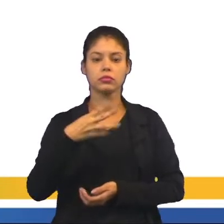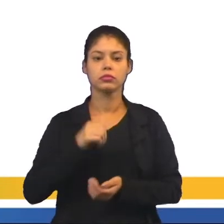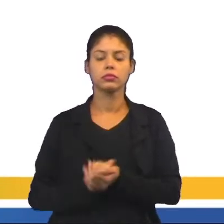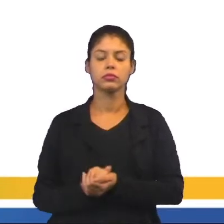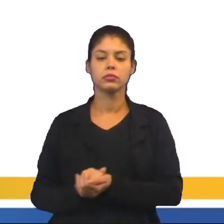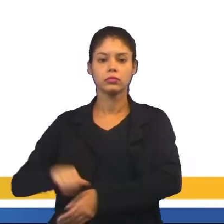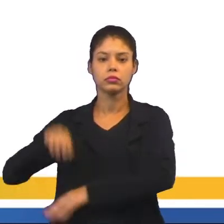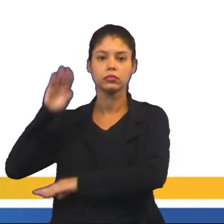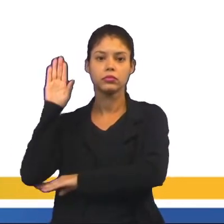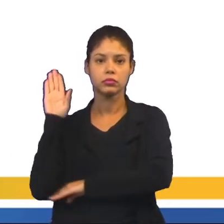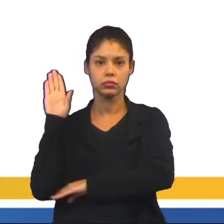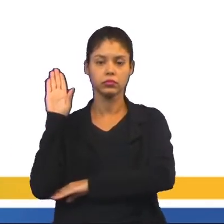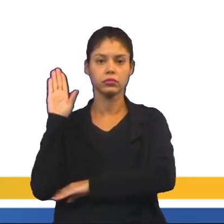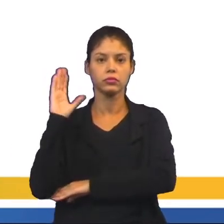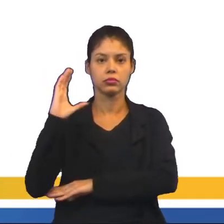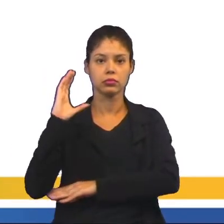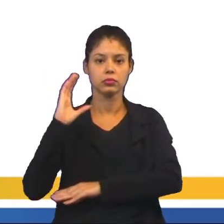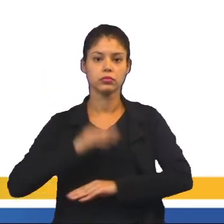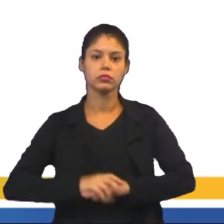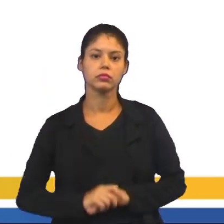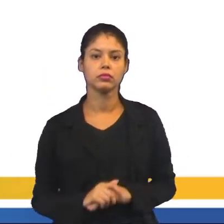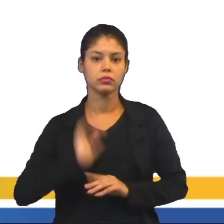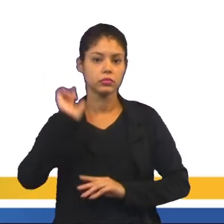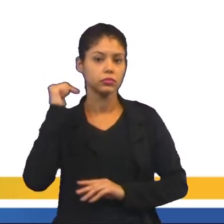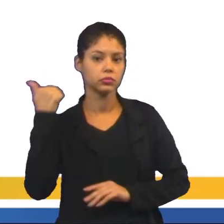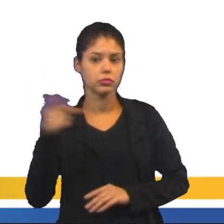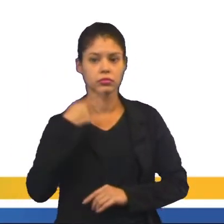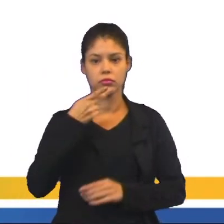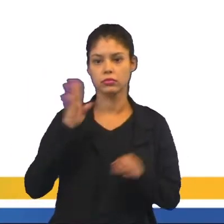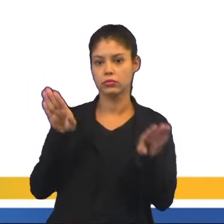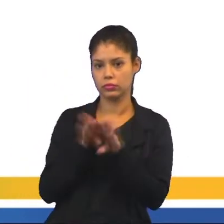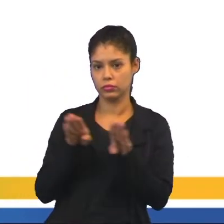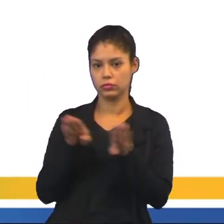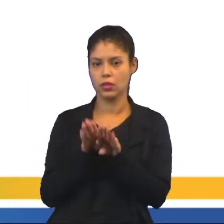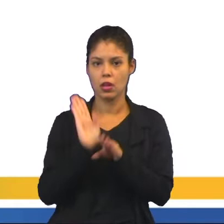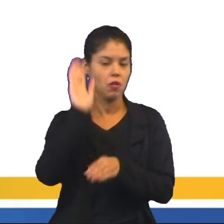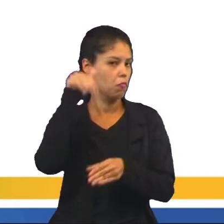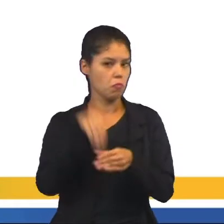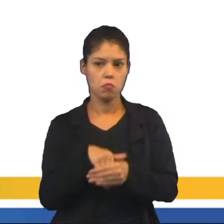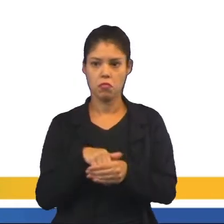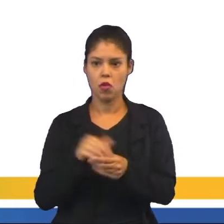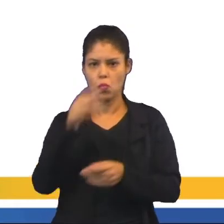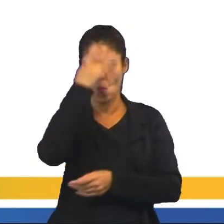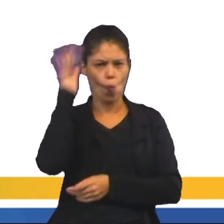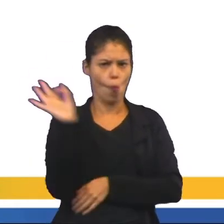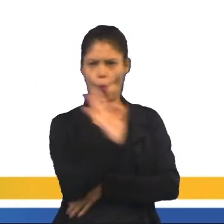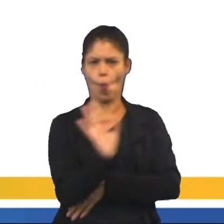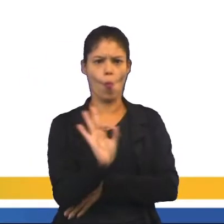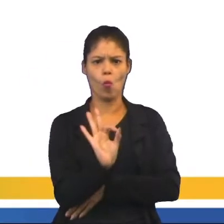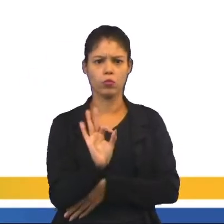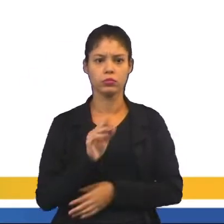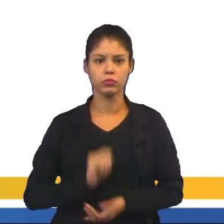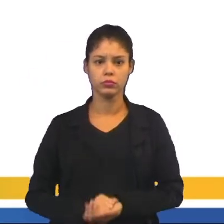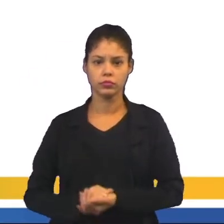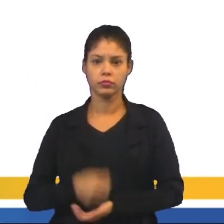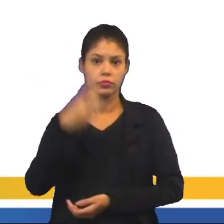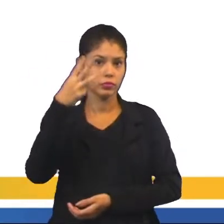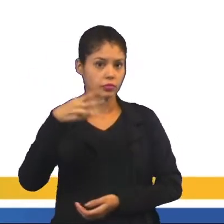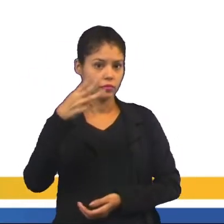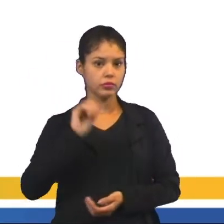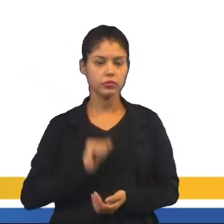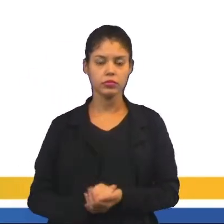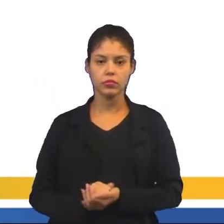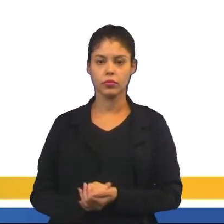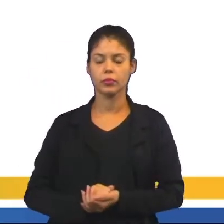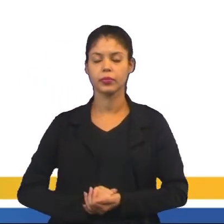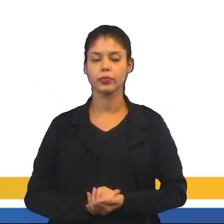53 no candidato C. E os demais disseram que não votariam em nenhum candidato, certo? Dos três, em